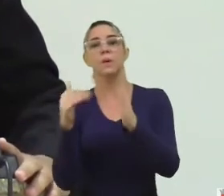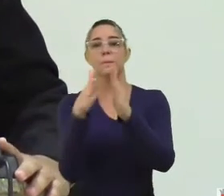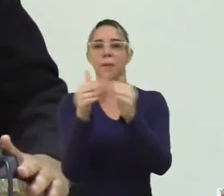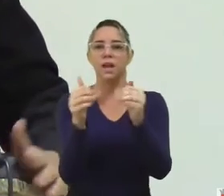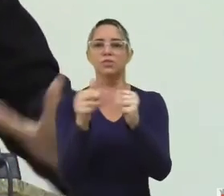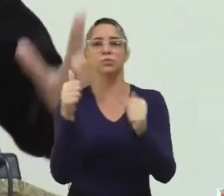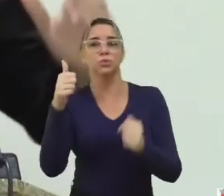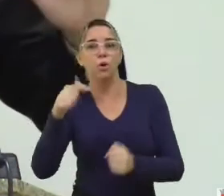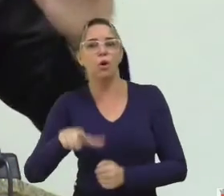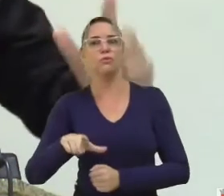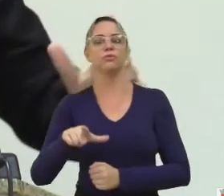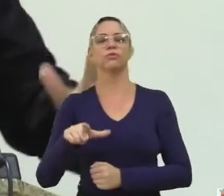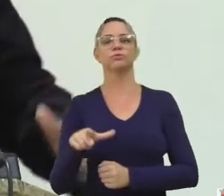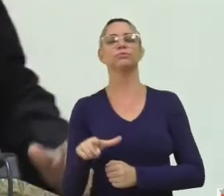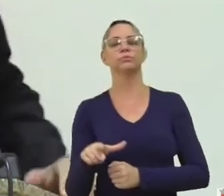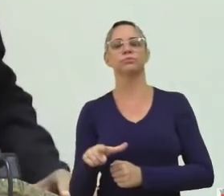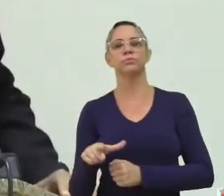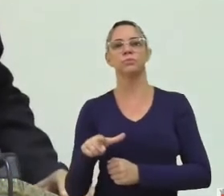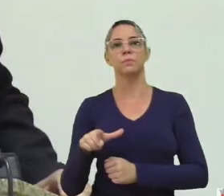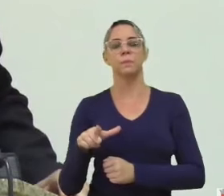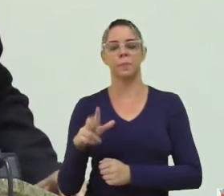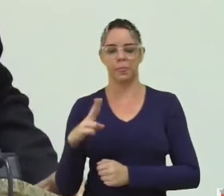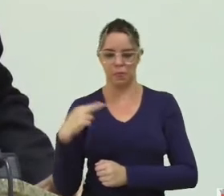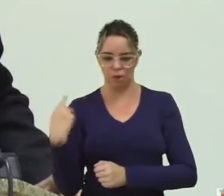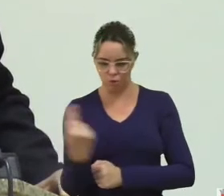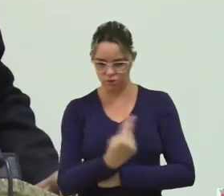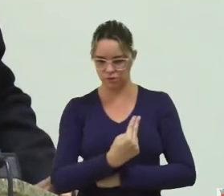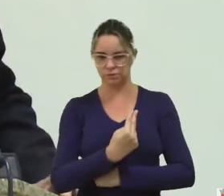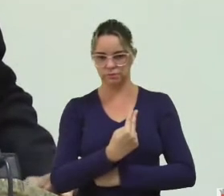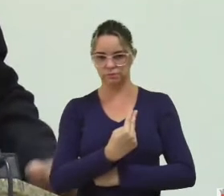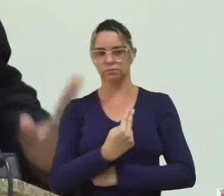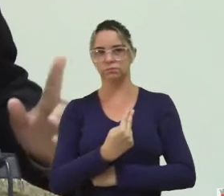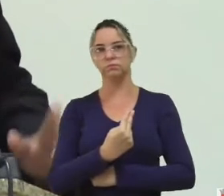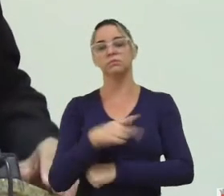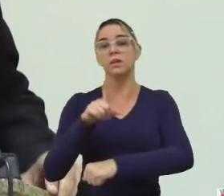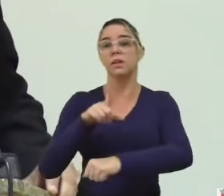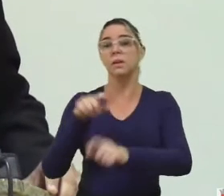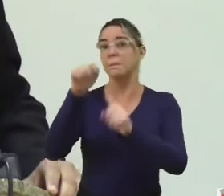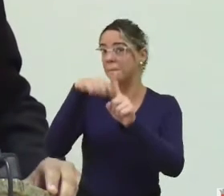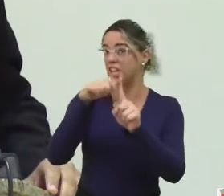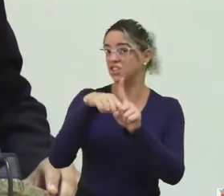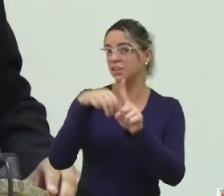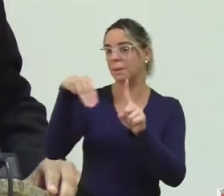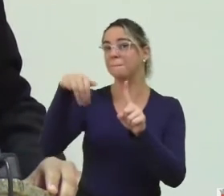mais uma vez, estamos aí entrando no mês de março.